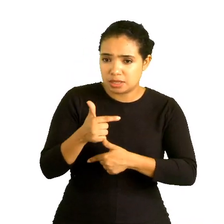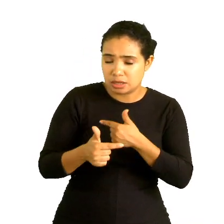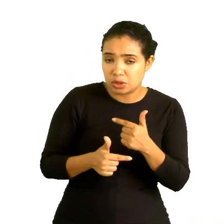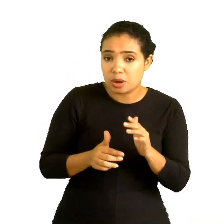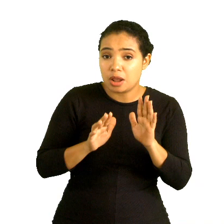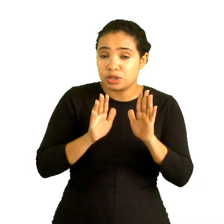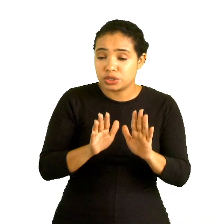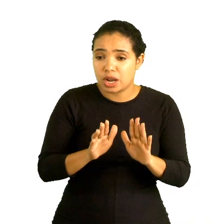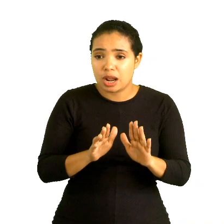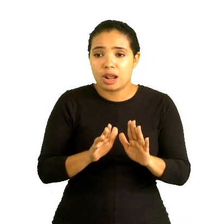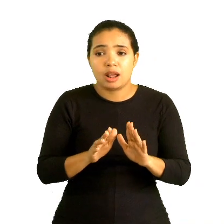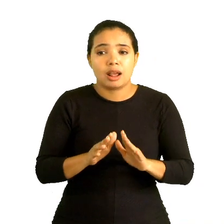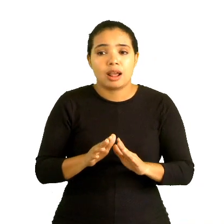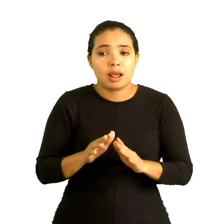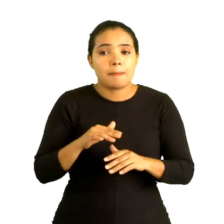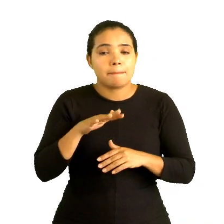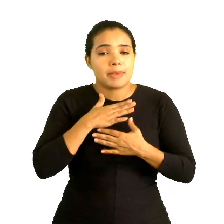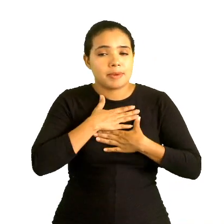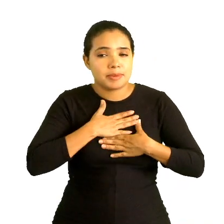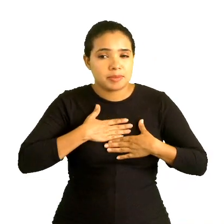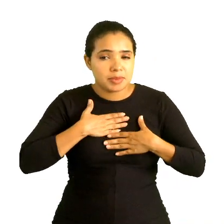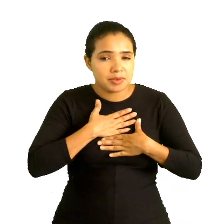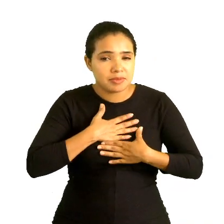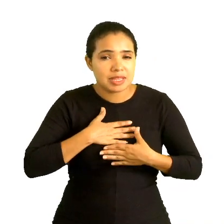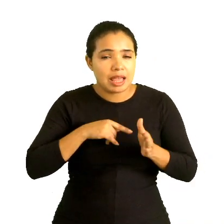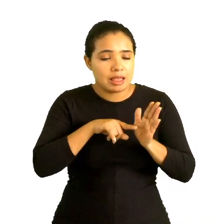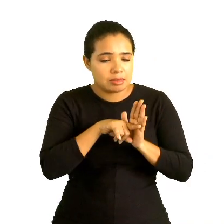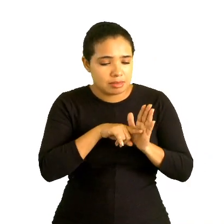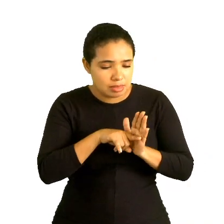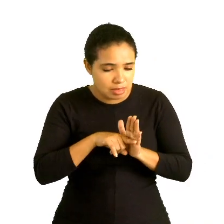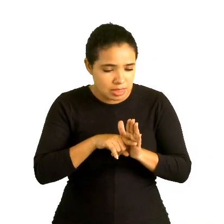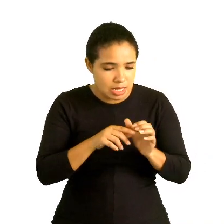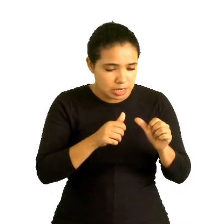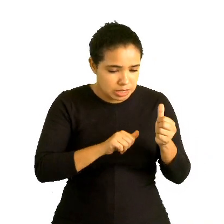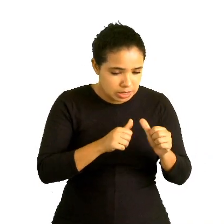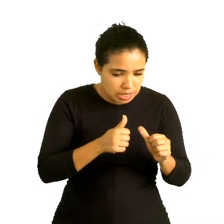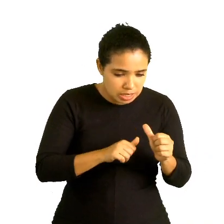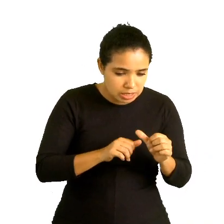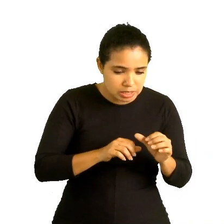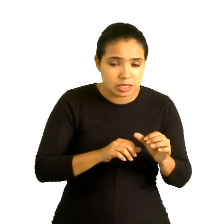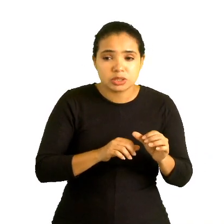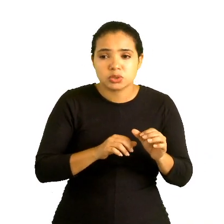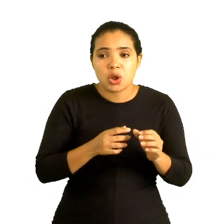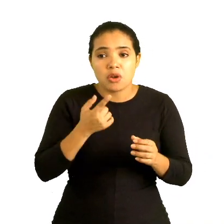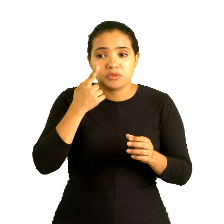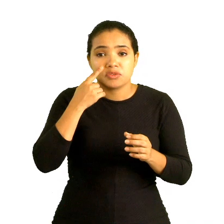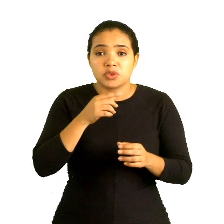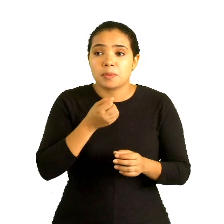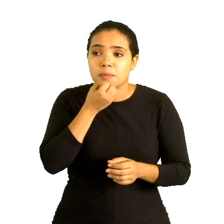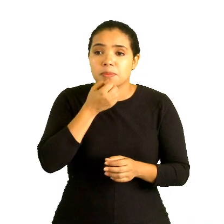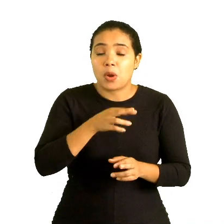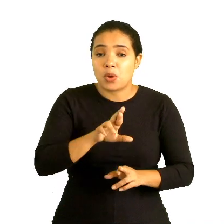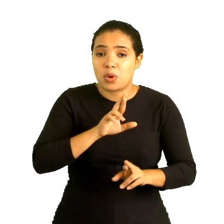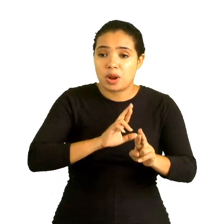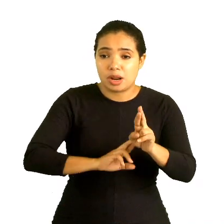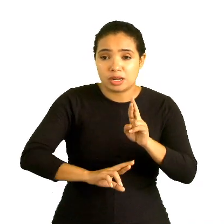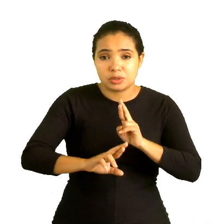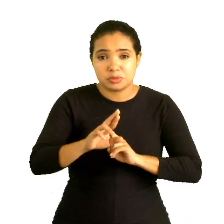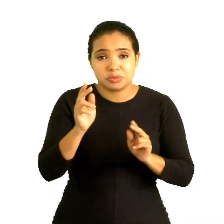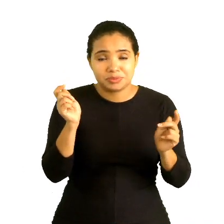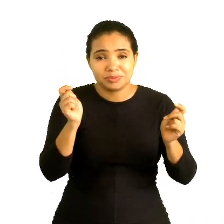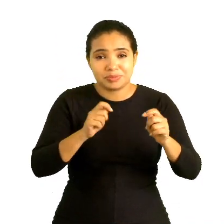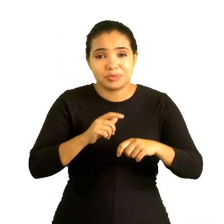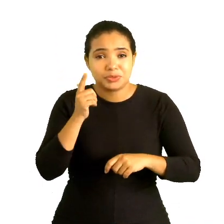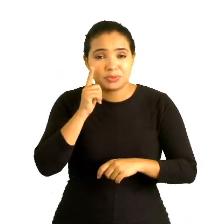trabalho. Já a mais prazerosa é quando analiso as métricas e vejo os bons resultados